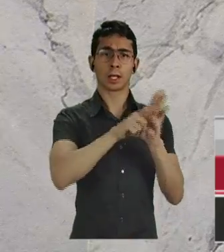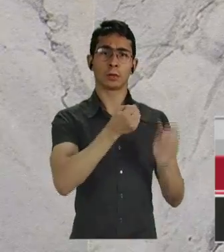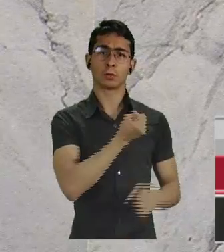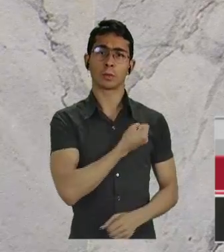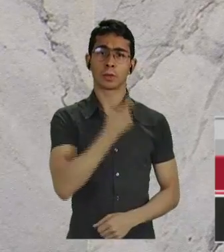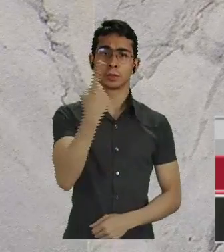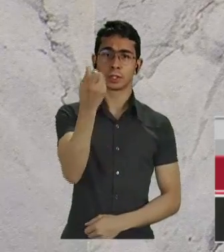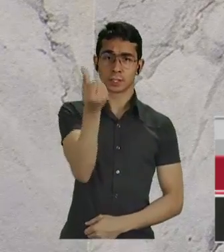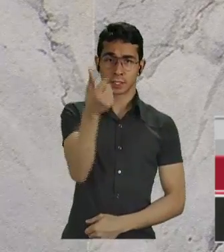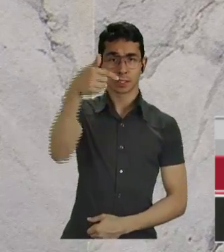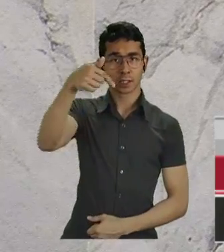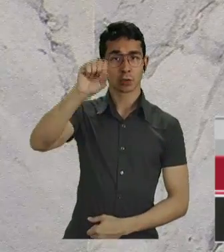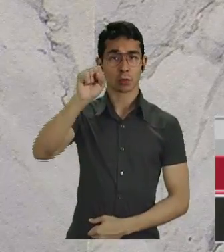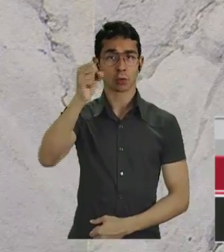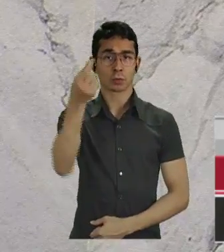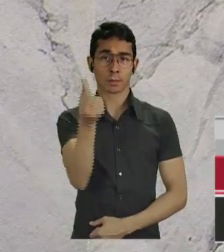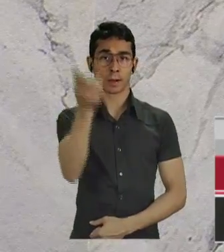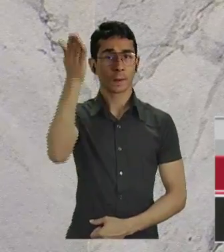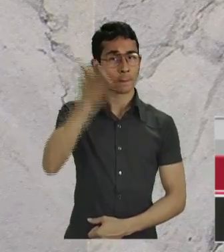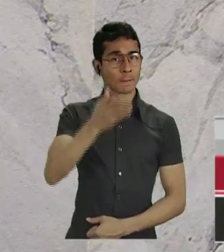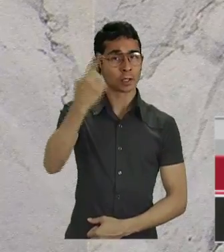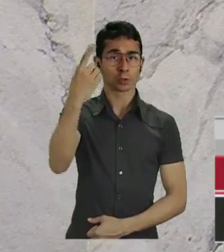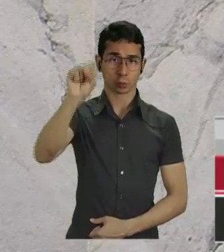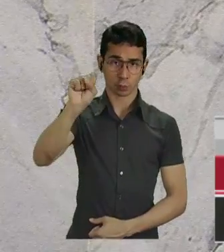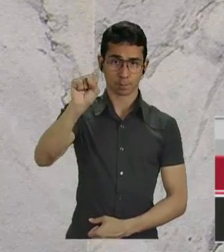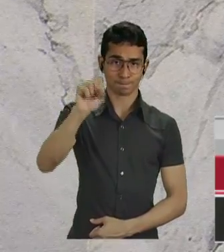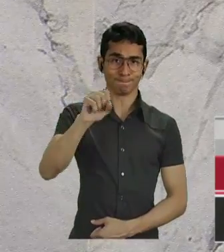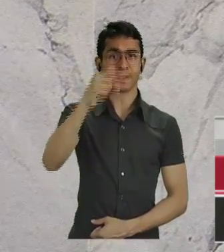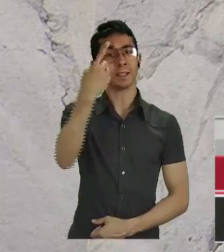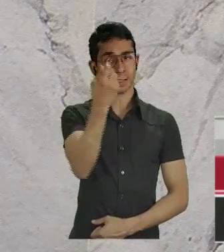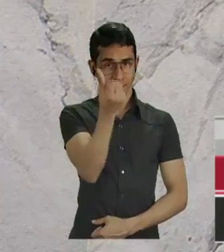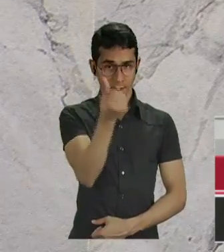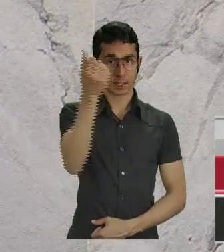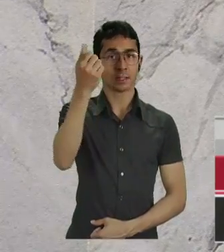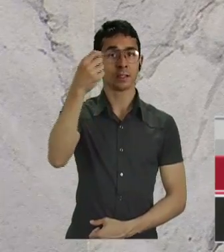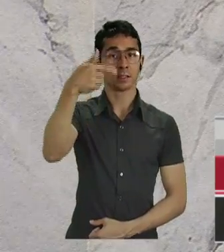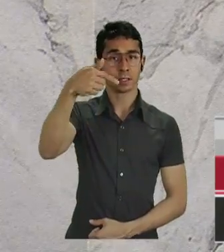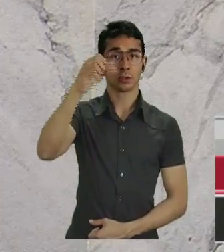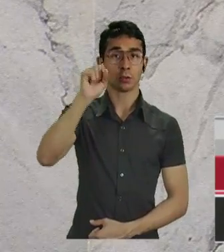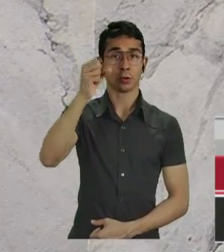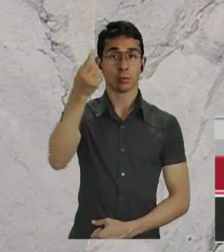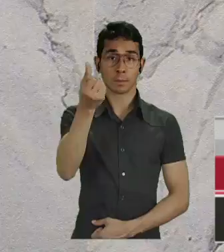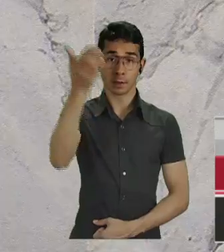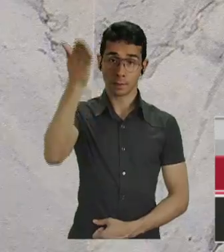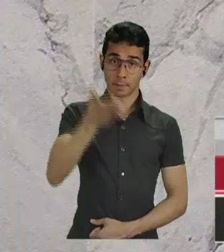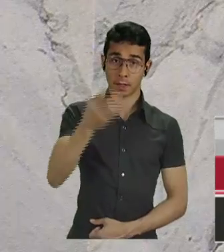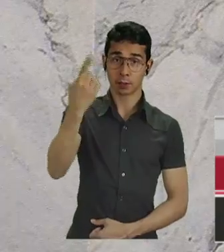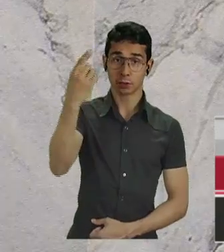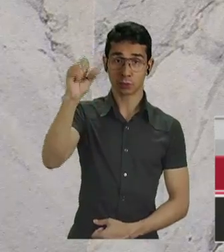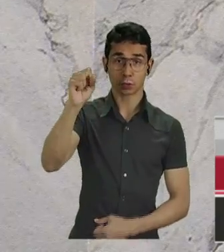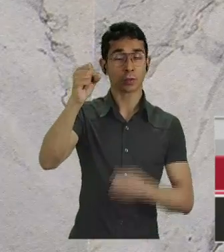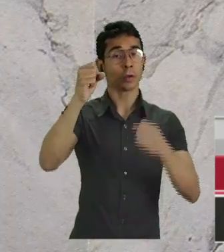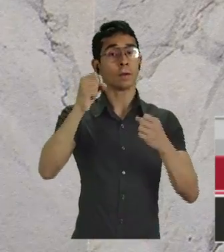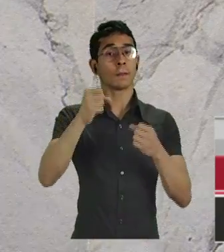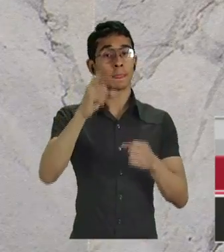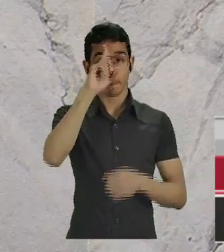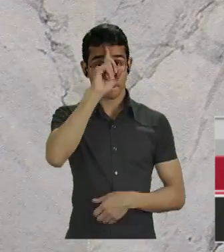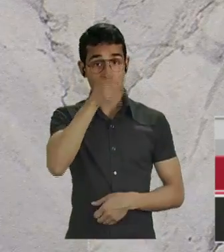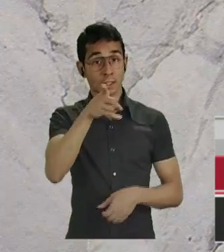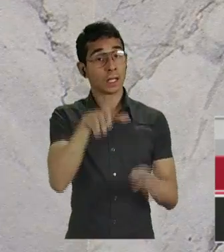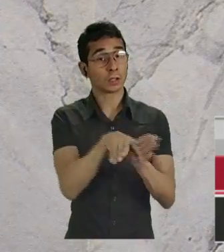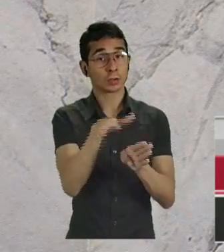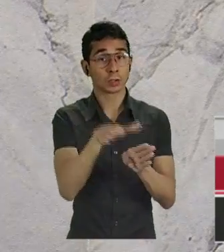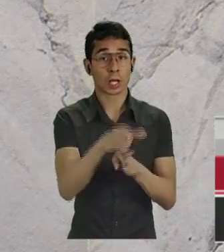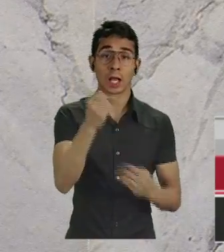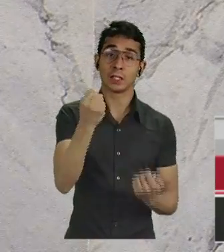78 6 barra 1816 786 barra 18 que dá assessoria jurídica total e gratuito aos